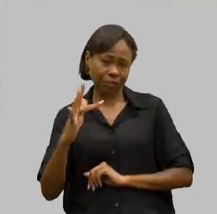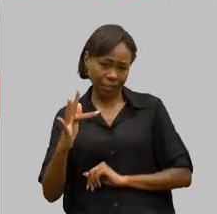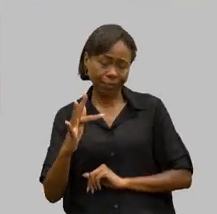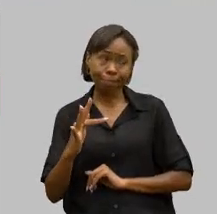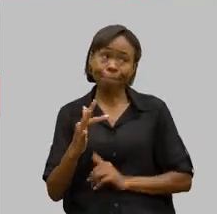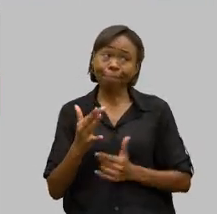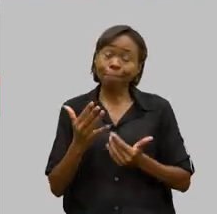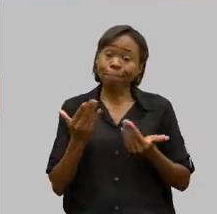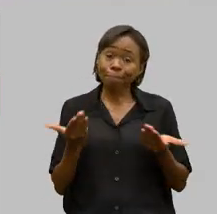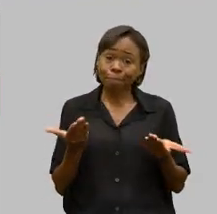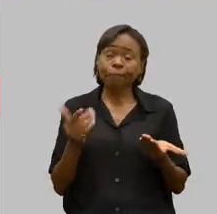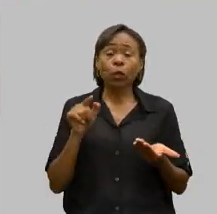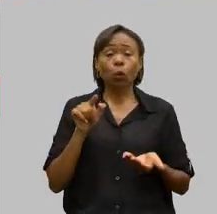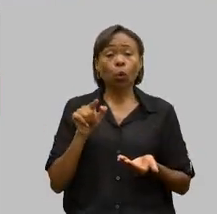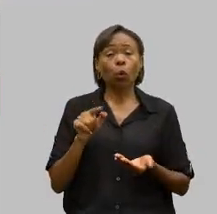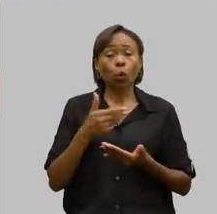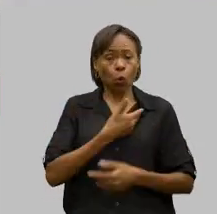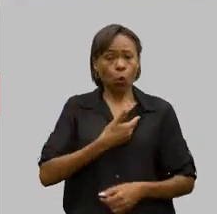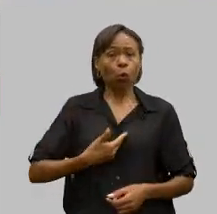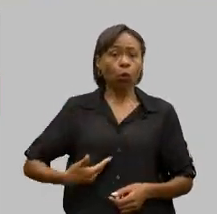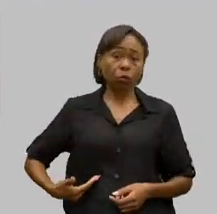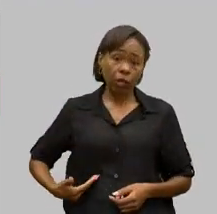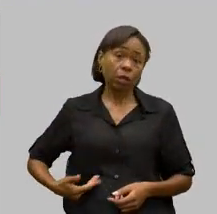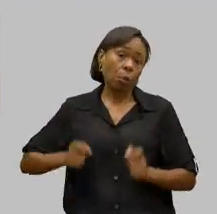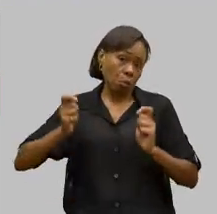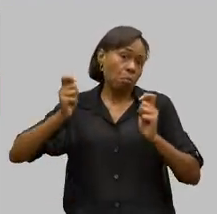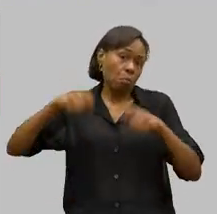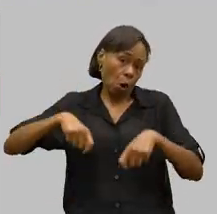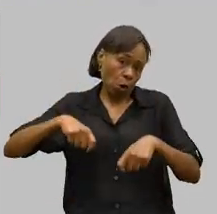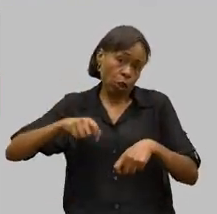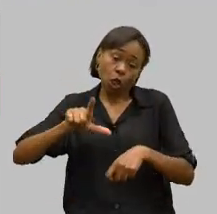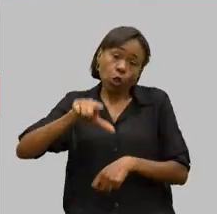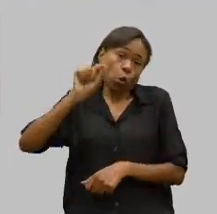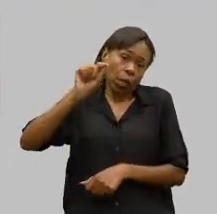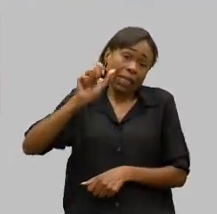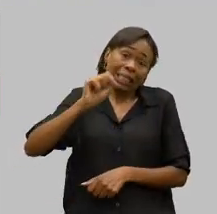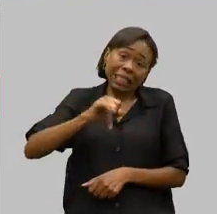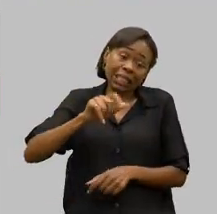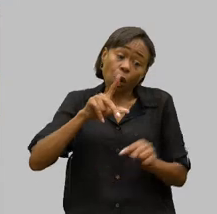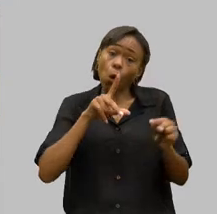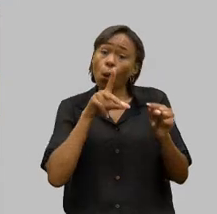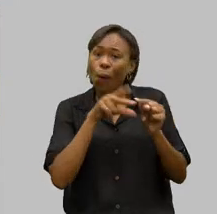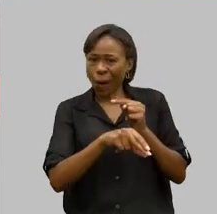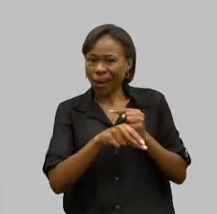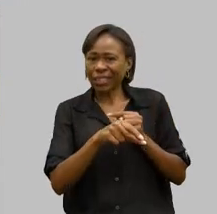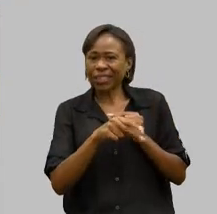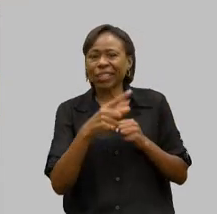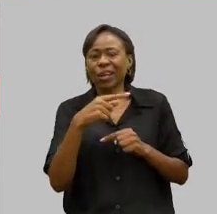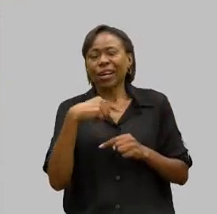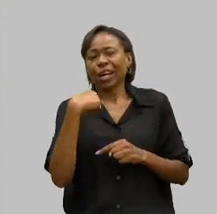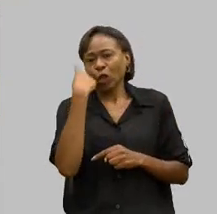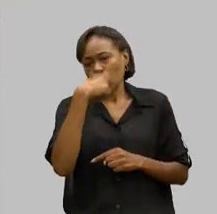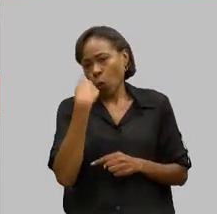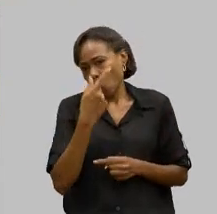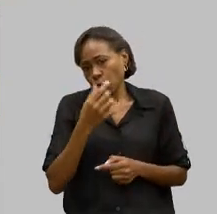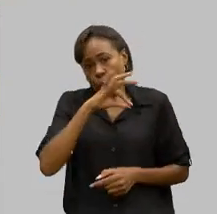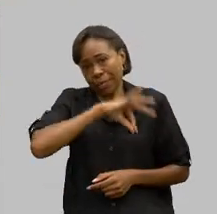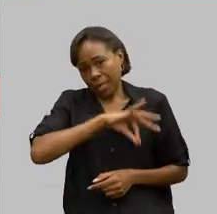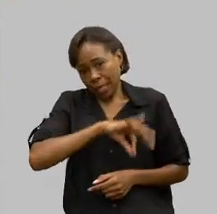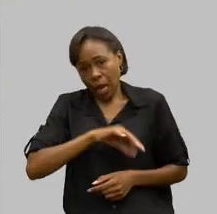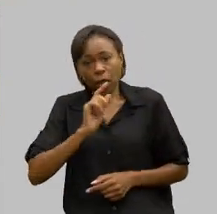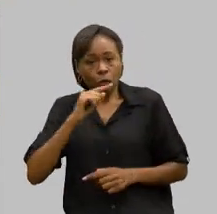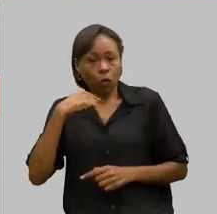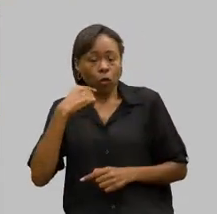o governo tem a jurisprudência de definir se haverá corte ou não, porque o prejuízo ao estudante está sendo